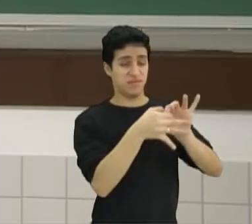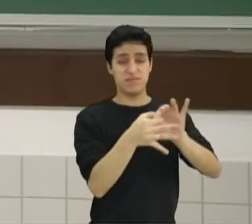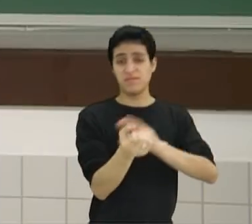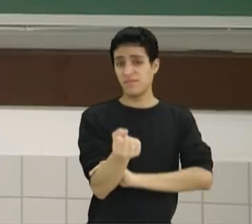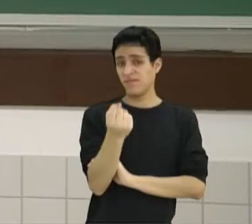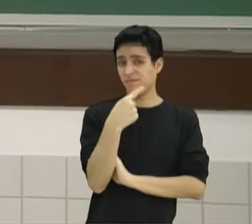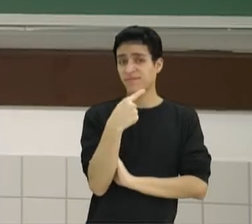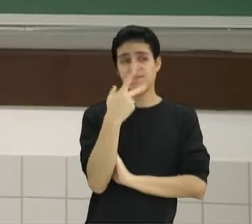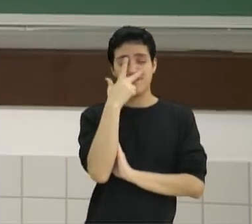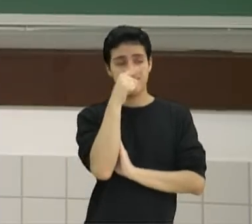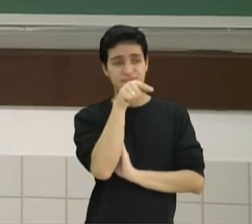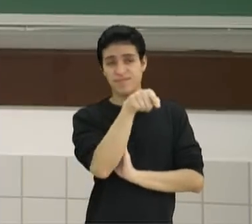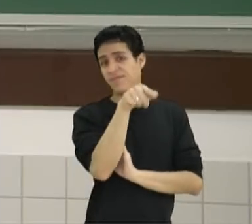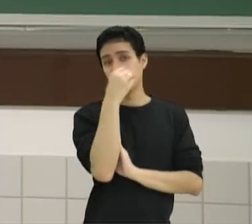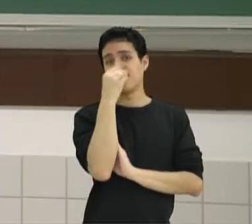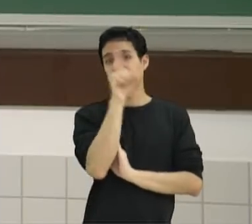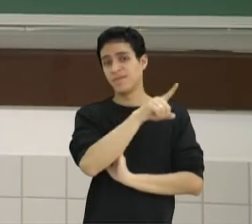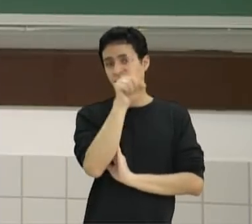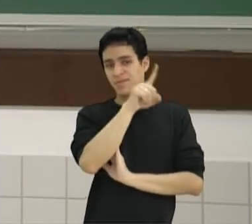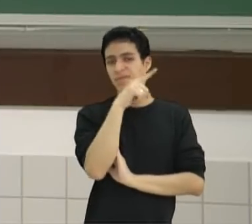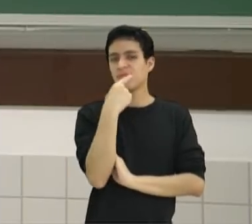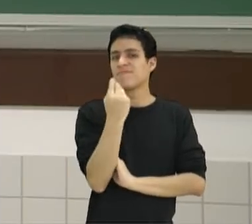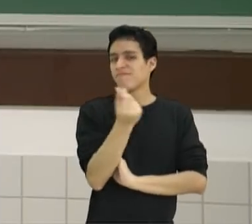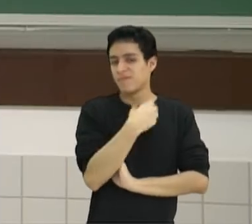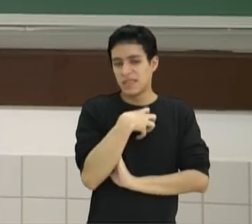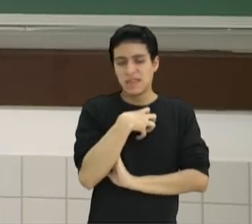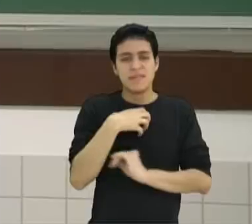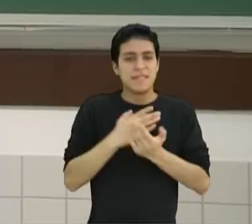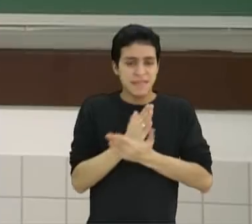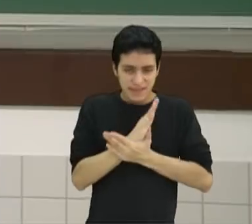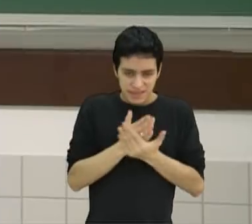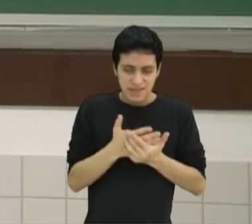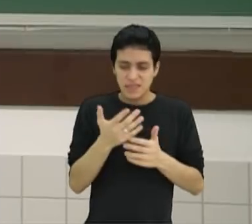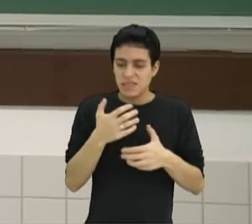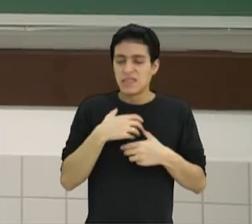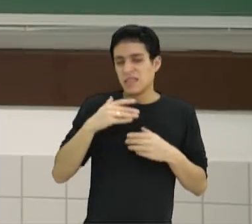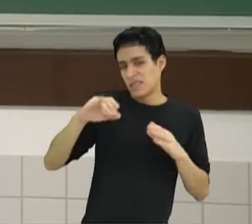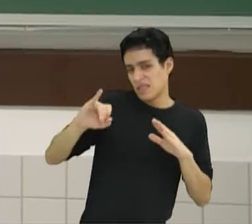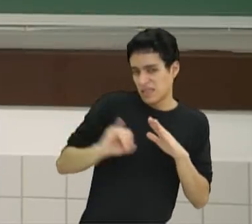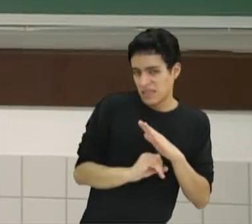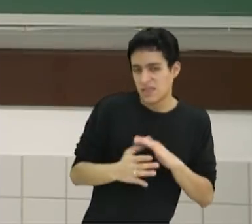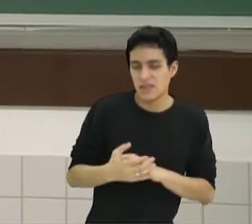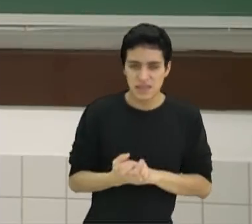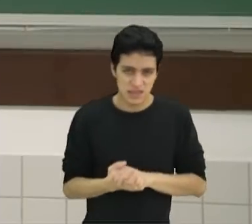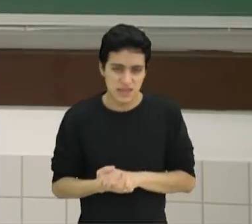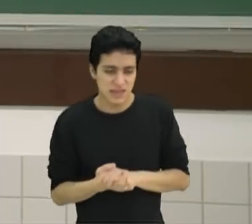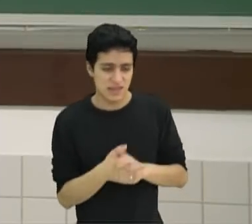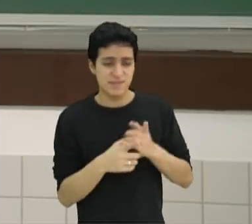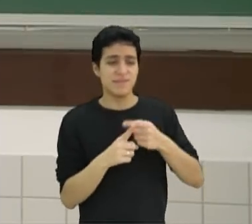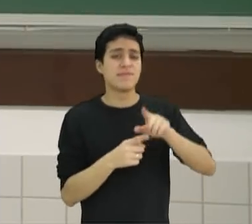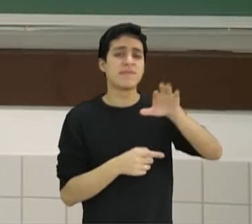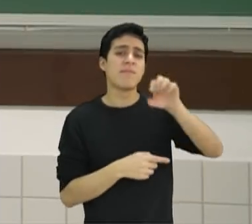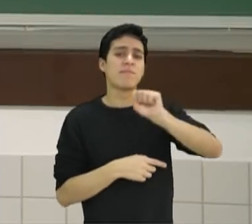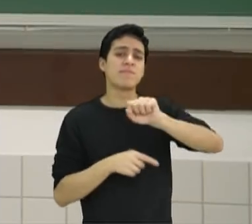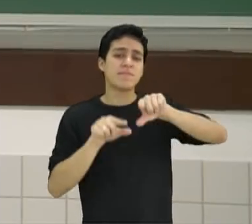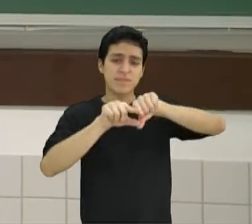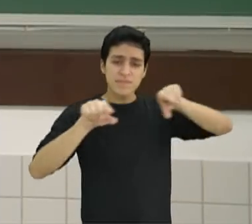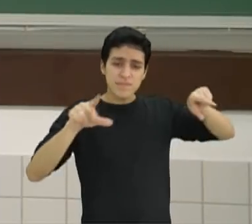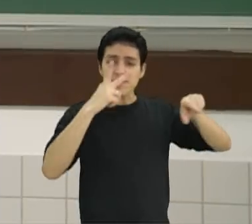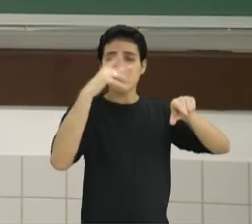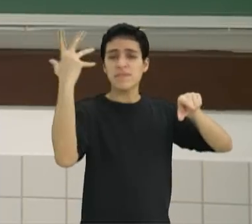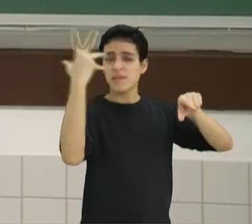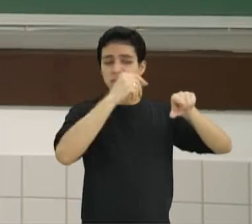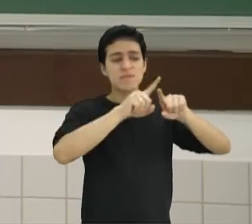ficando ruim para ela, acaba pegando mal aí, falando de um modo informal, porque ela utilizou uma frase porque achou bonita,